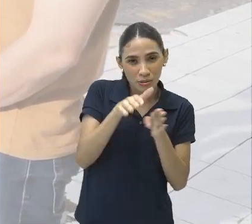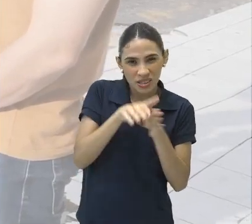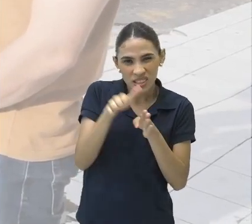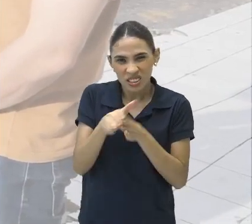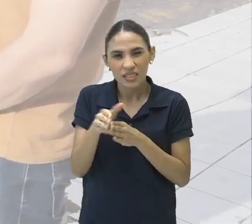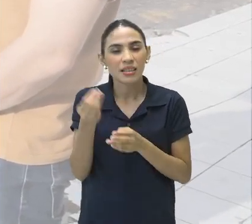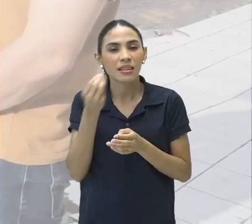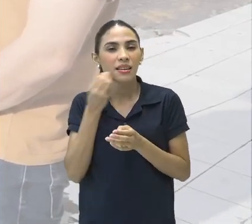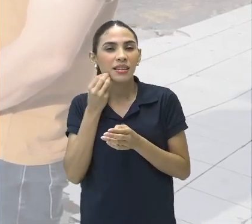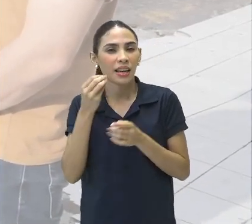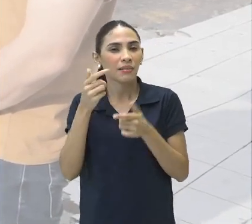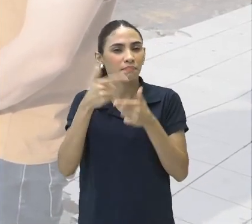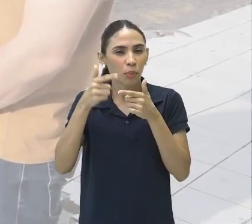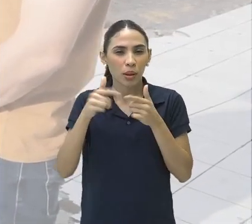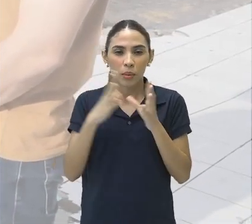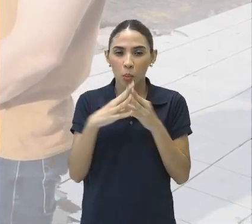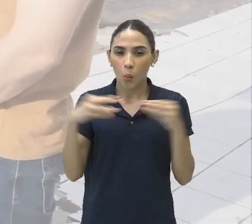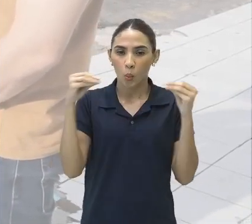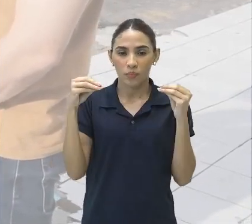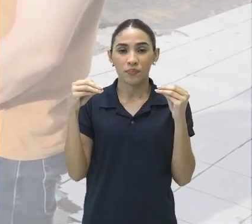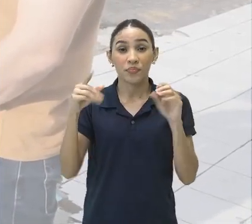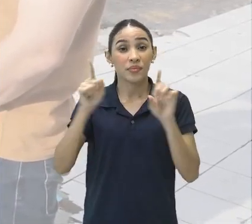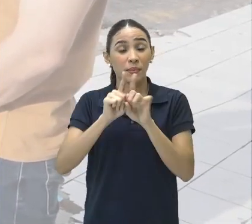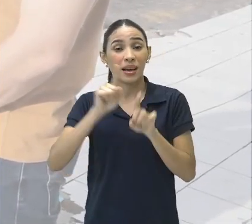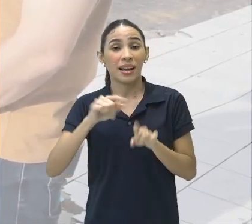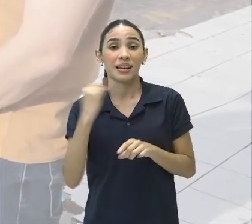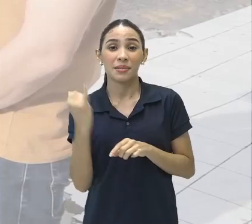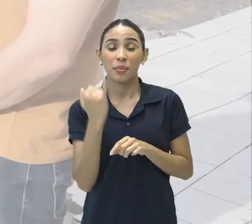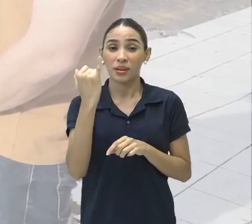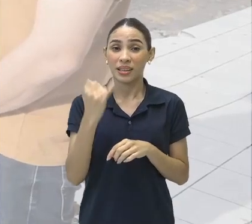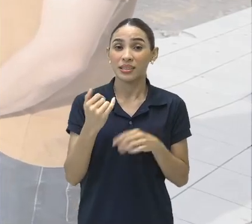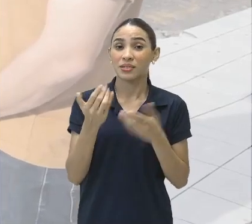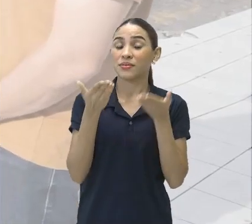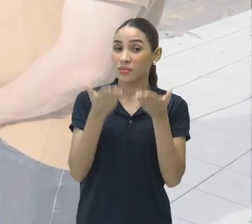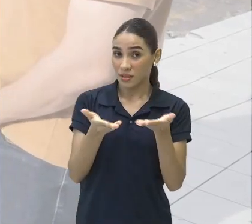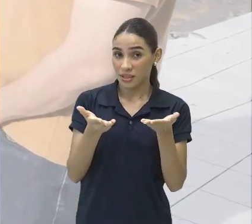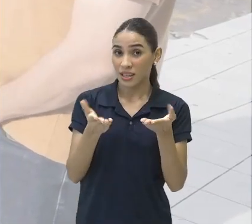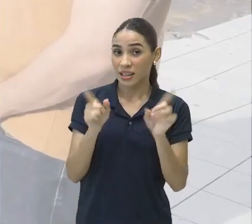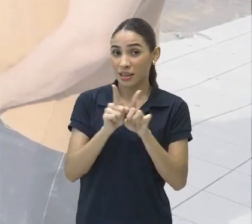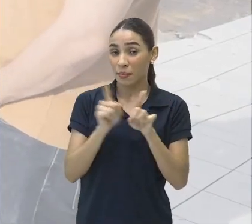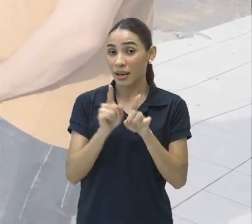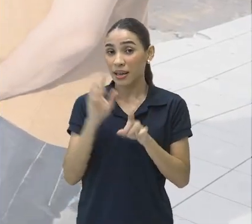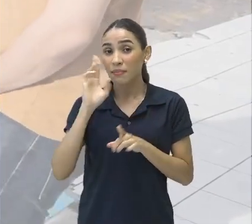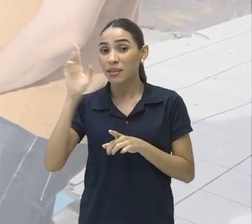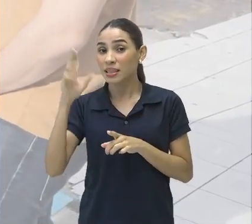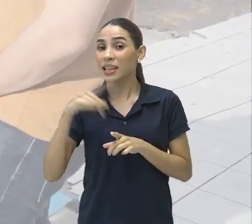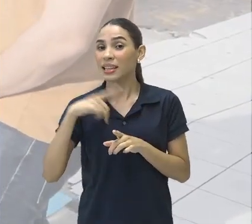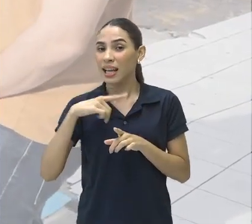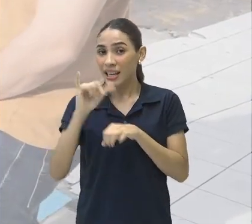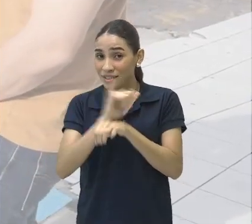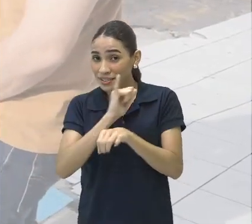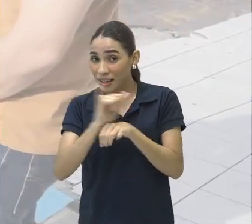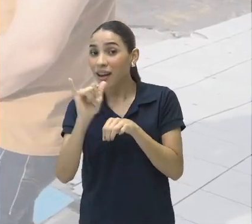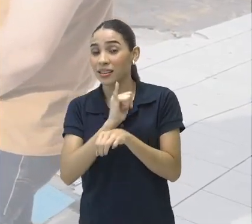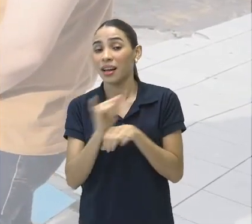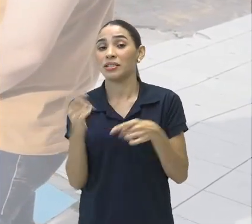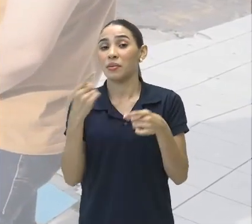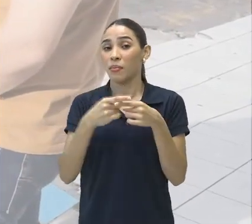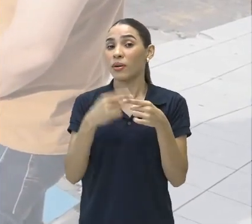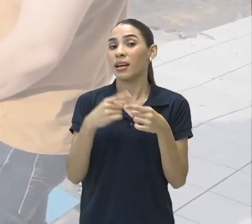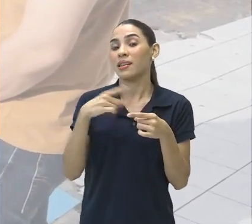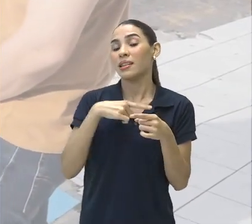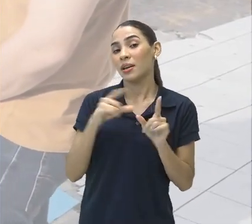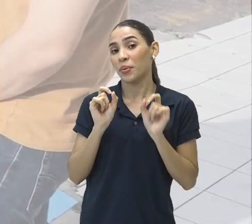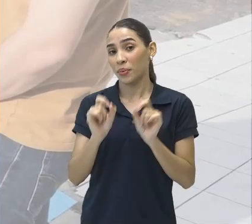essas picuinhas, né? E é importante também que a gente tenha, que você, né, dono de empresa, tenha um plano estratégico para isso, né? Porque nós temos,